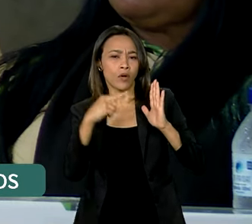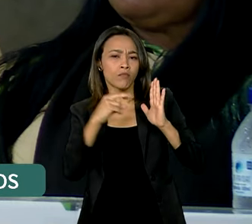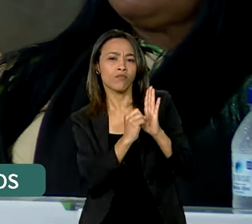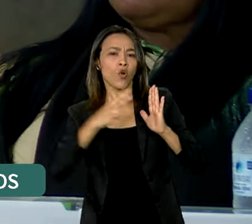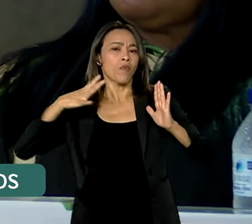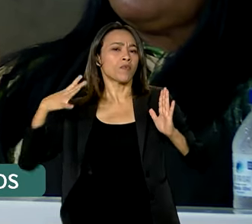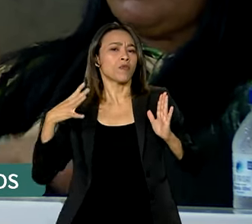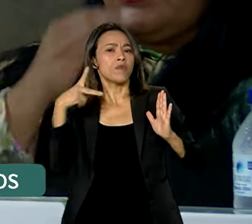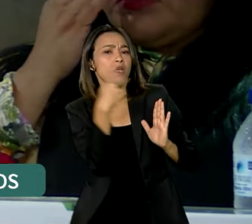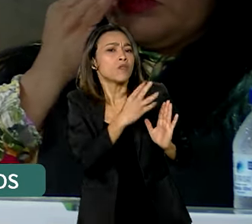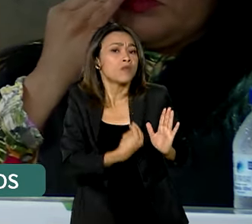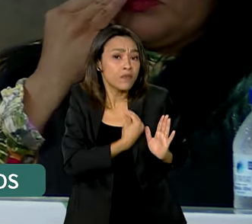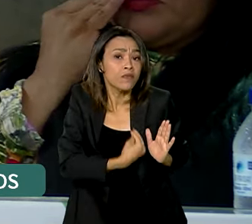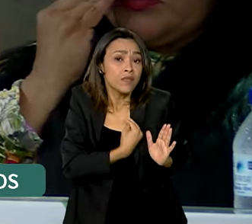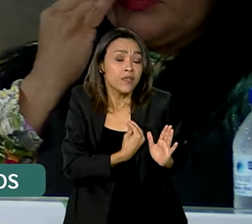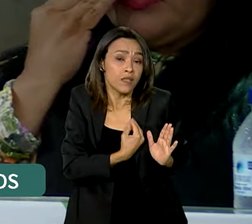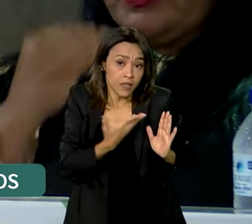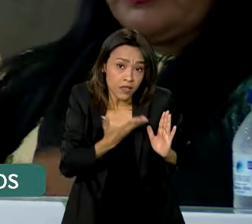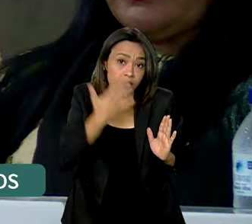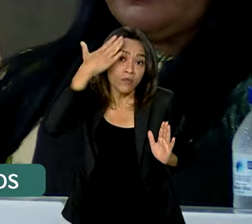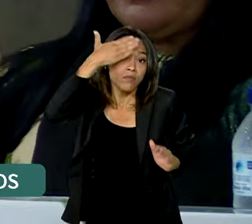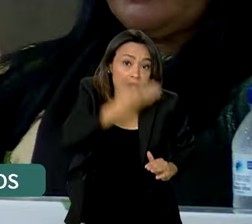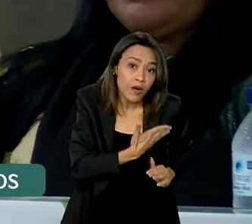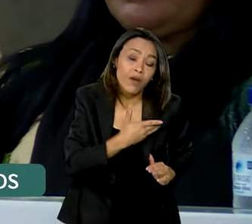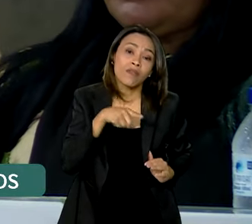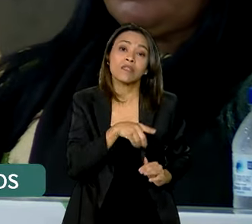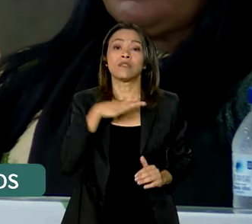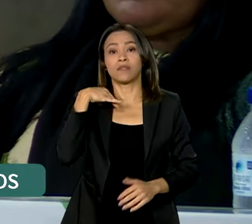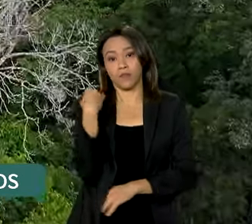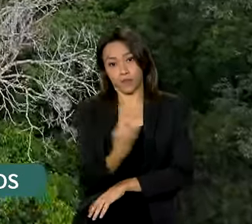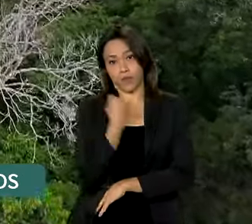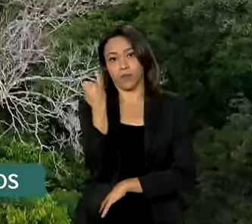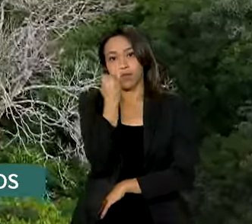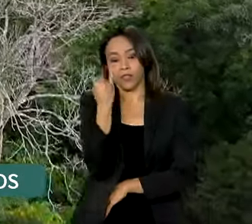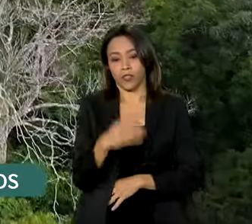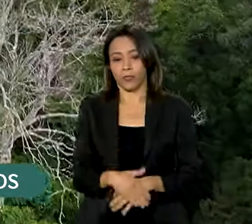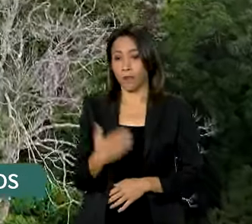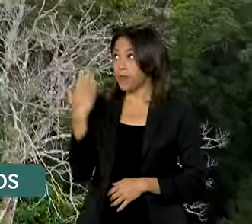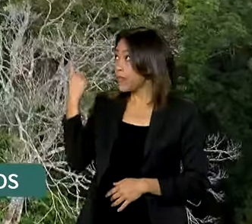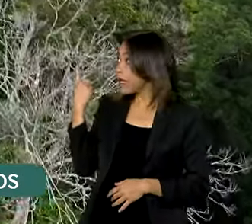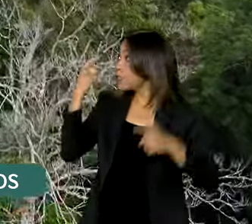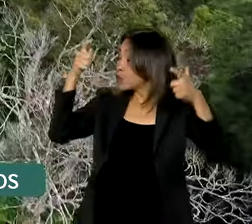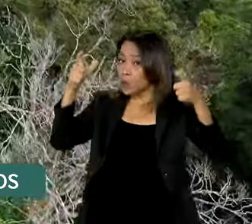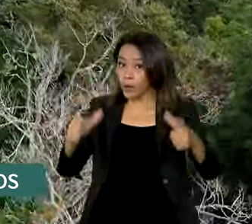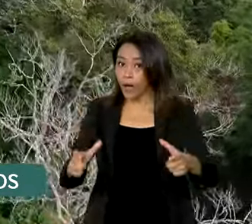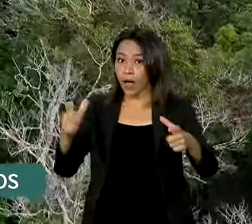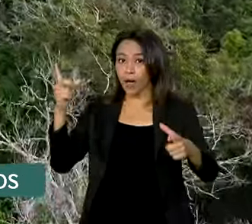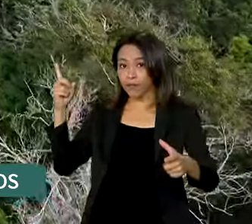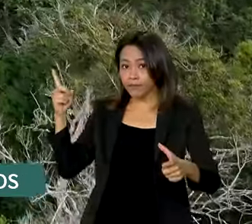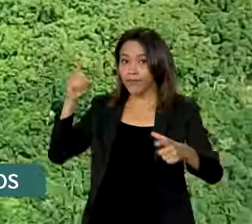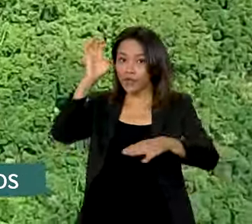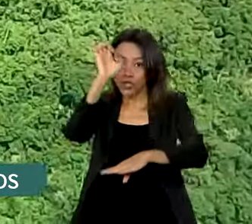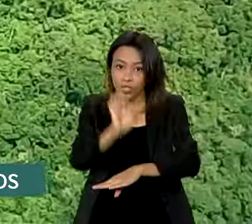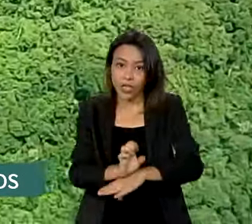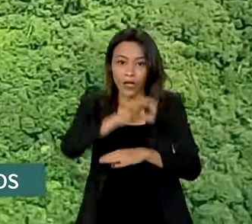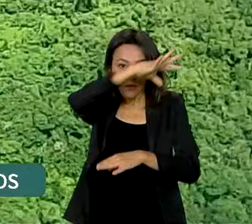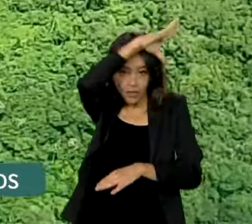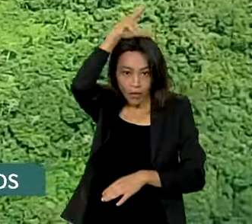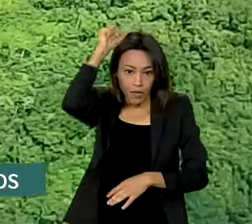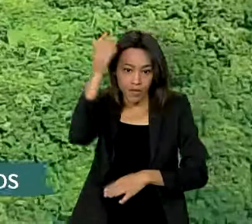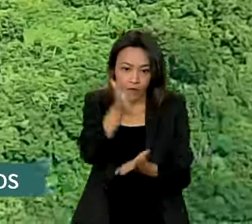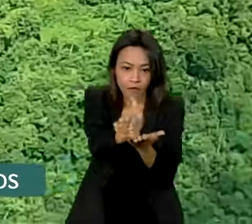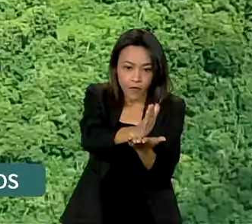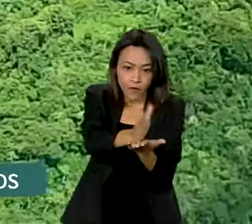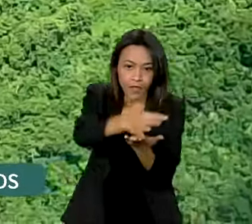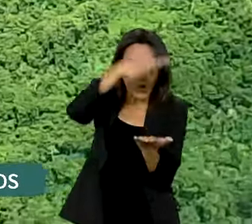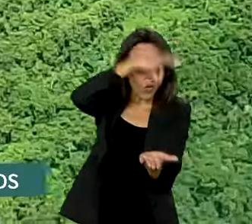vida. Isso é um indicativo muito importante. O Vale do Javari fica no estado do Amazonas, na fronteira com o Peru